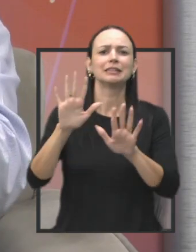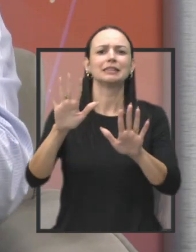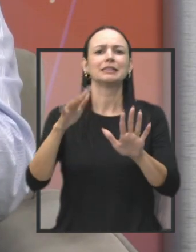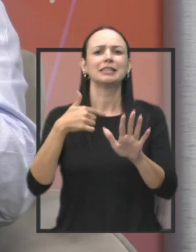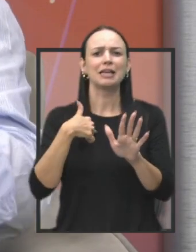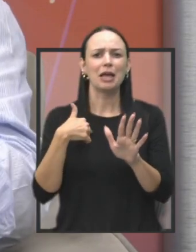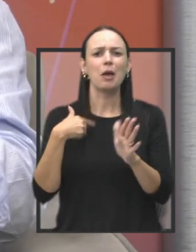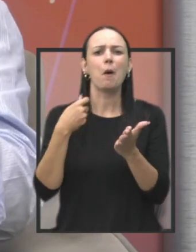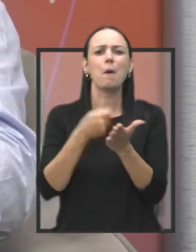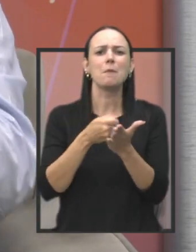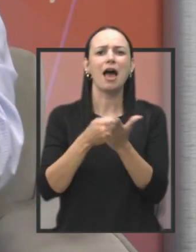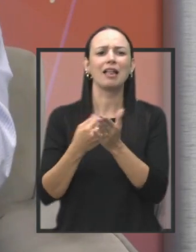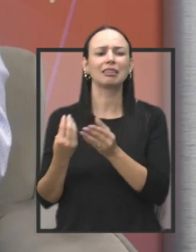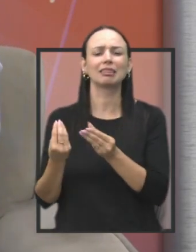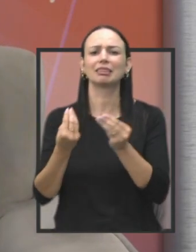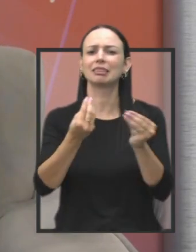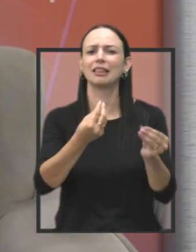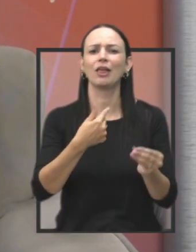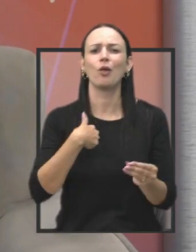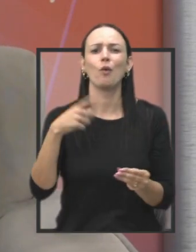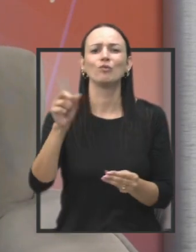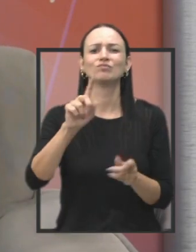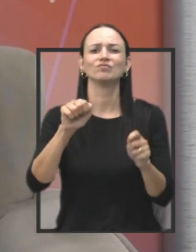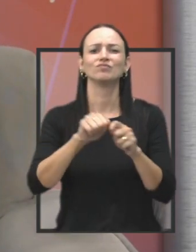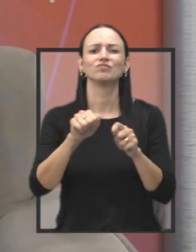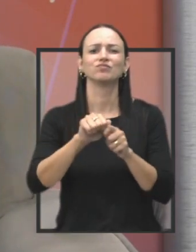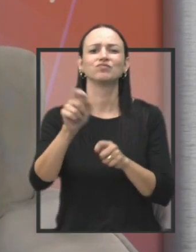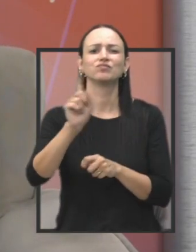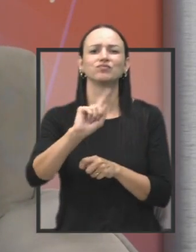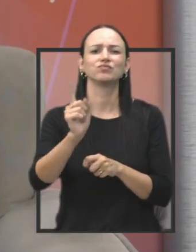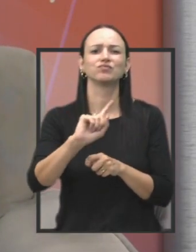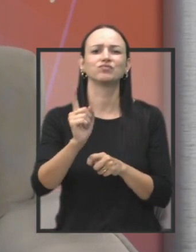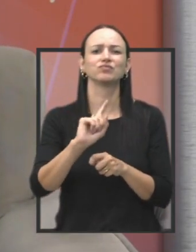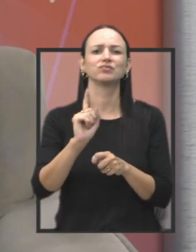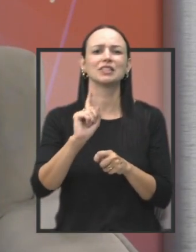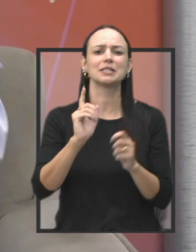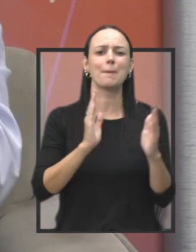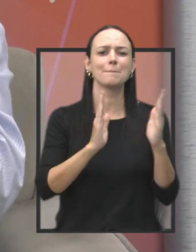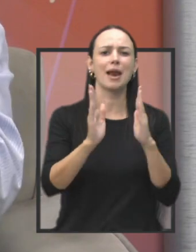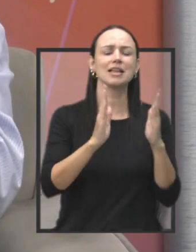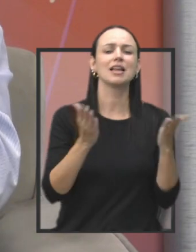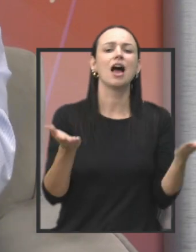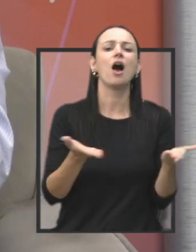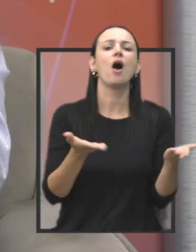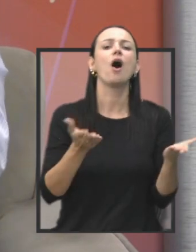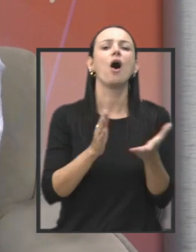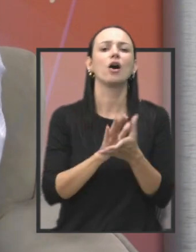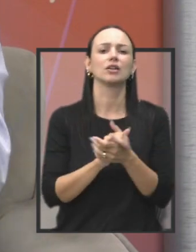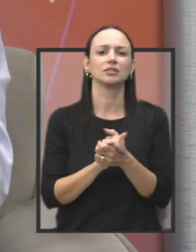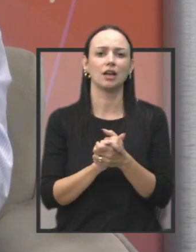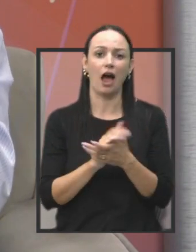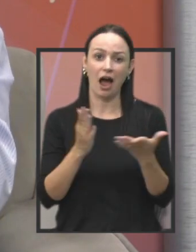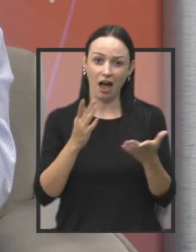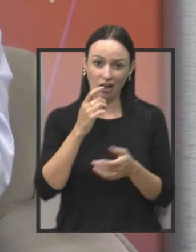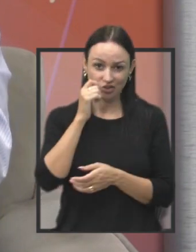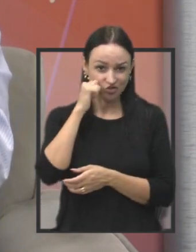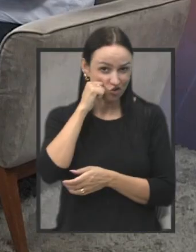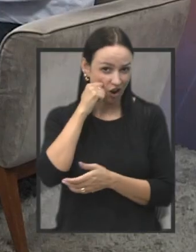estava obrigado à entrega e não fiz dentro do prazo, agora eu tenho que fazer, e aí não adianta